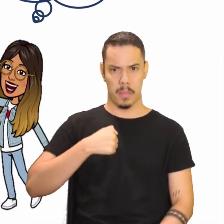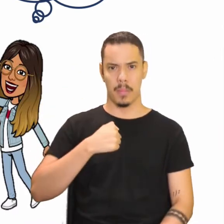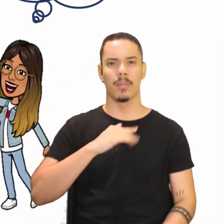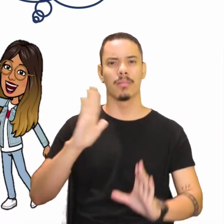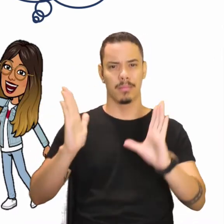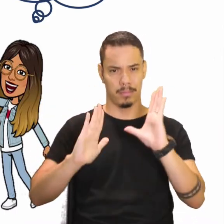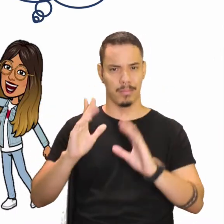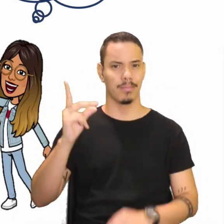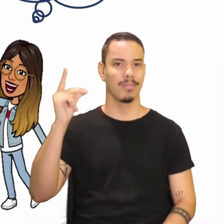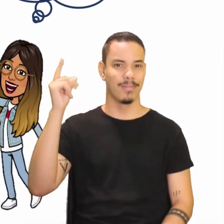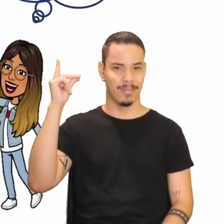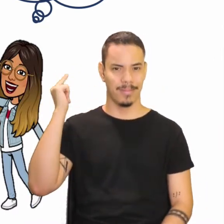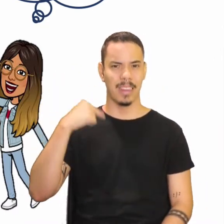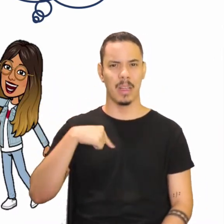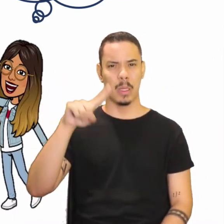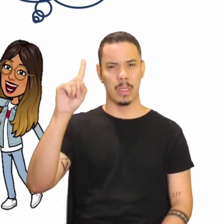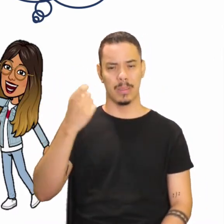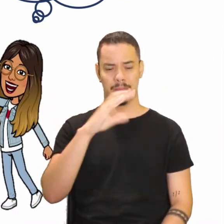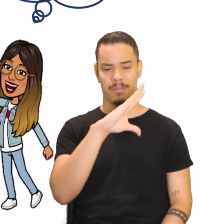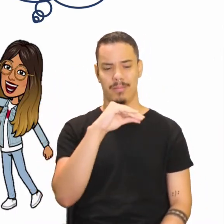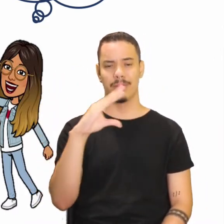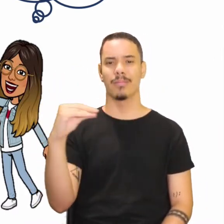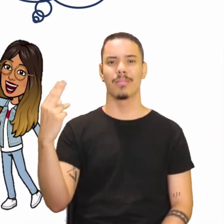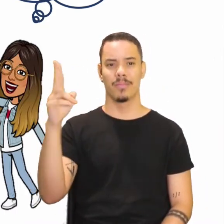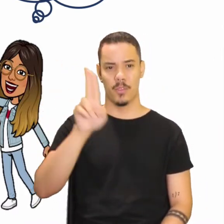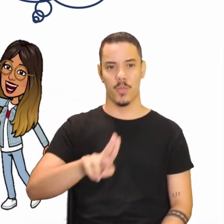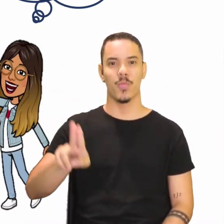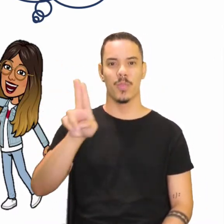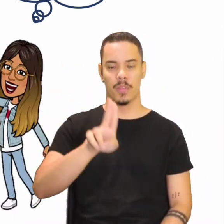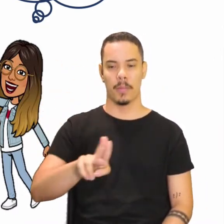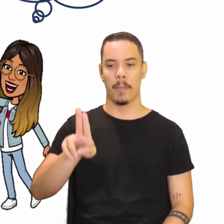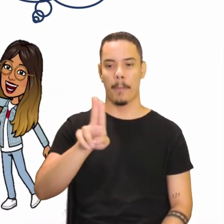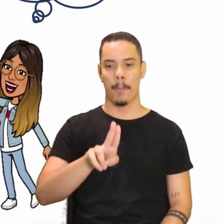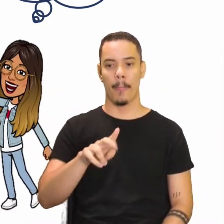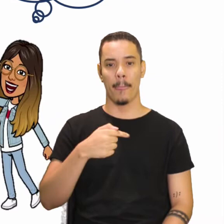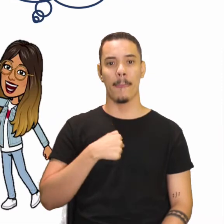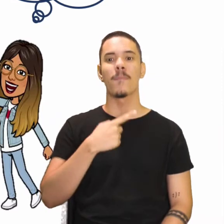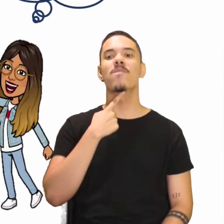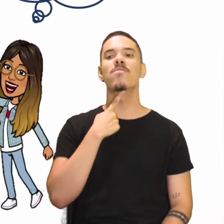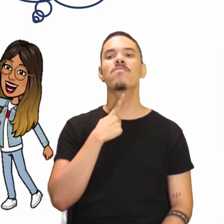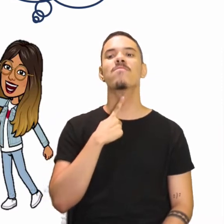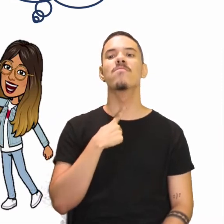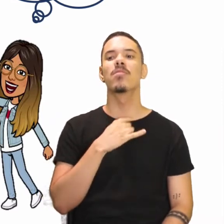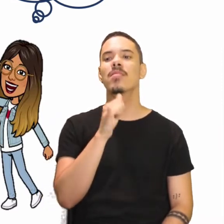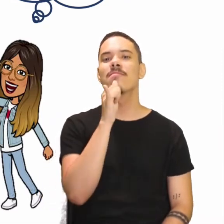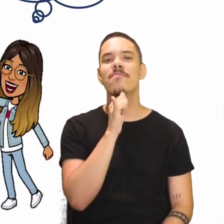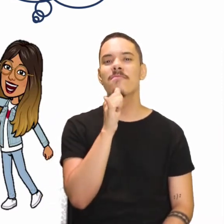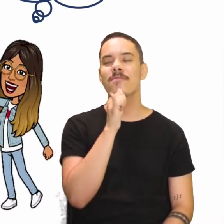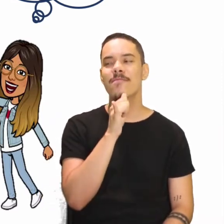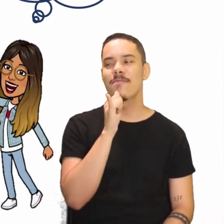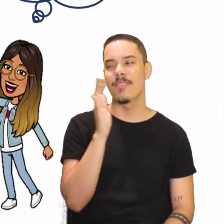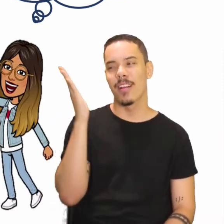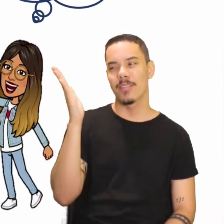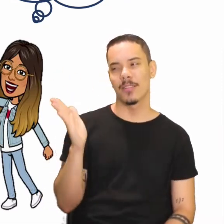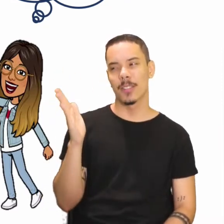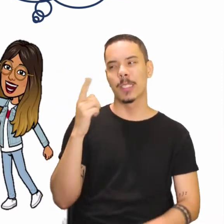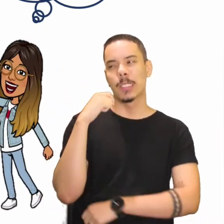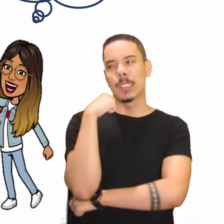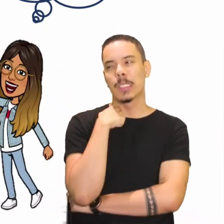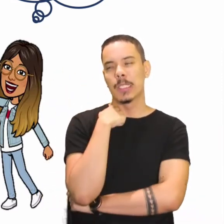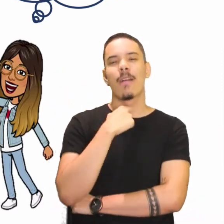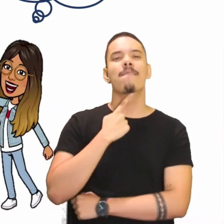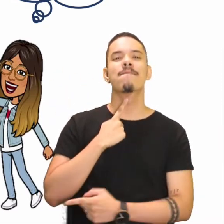tempo de adolescente usava muito. Estou a fim de ficar com fulano. Ou seja, eu